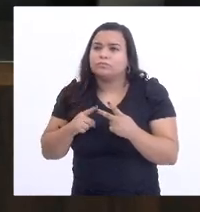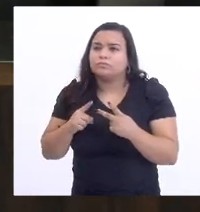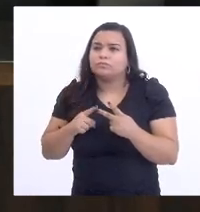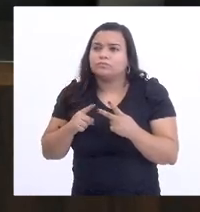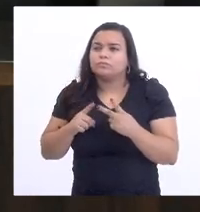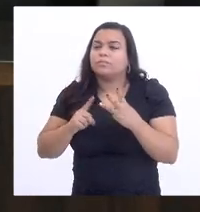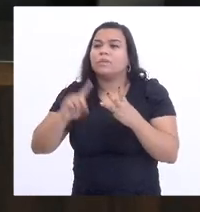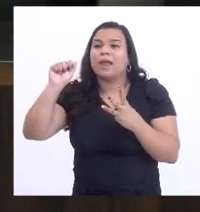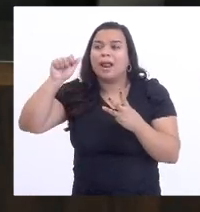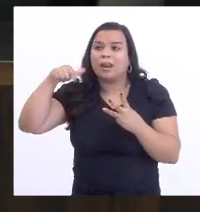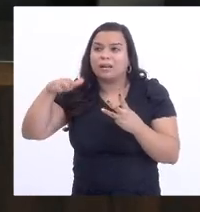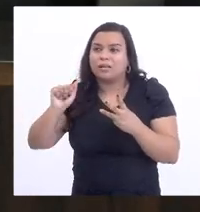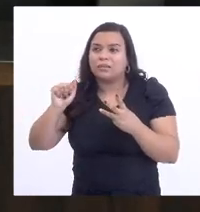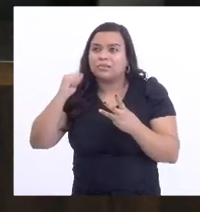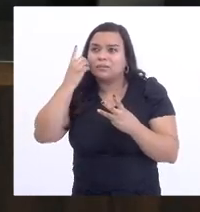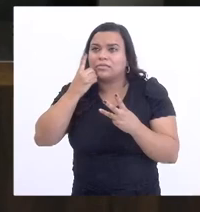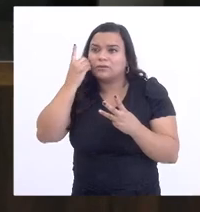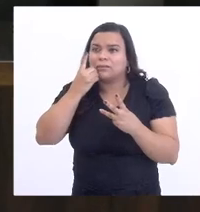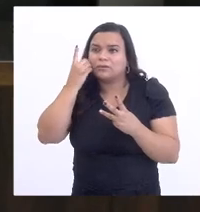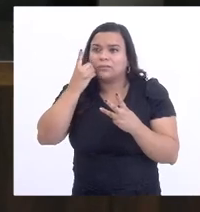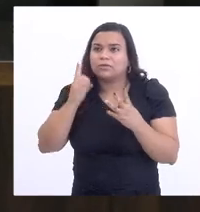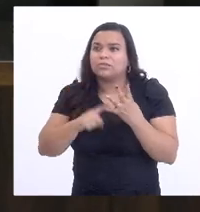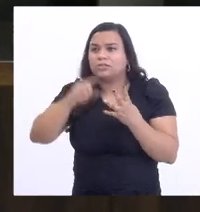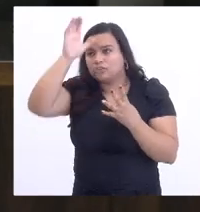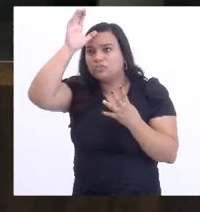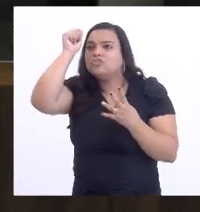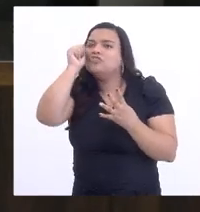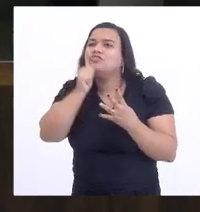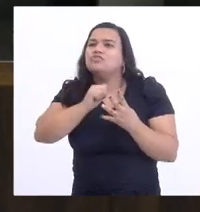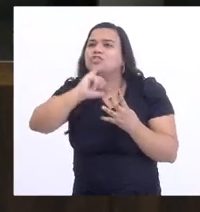Deputada Alana Passos. Deputada Alana. Deputada Tia Ju.